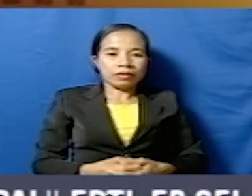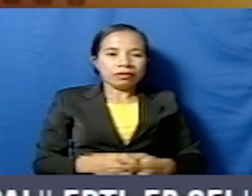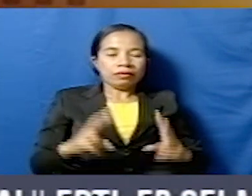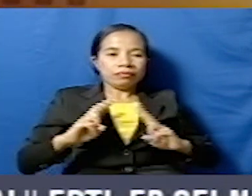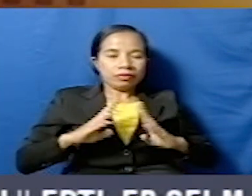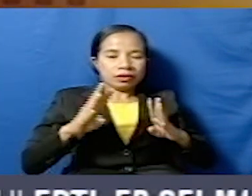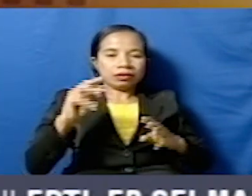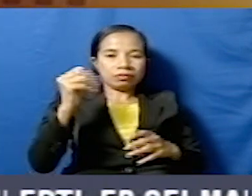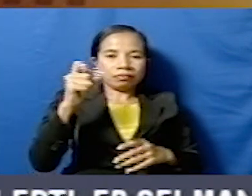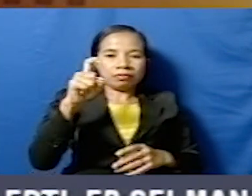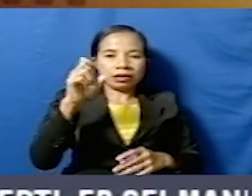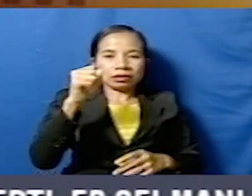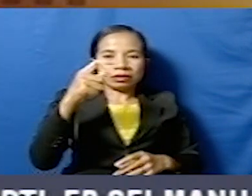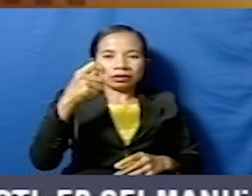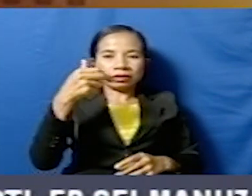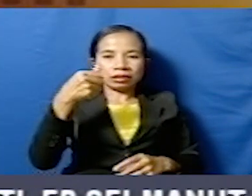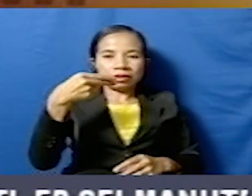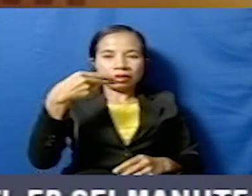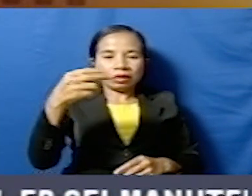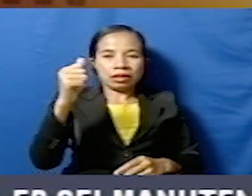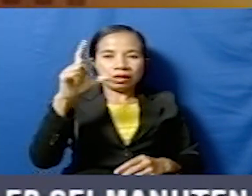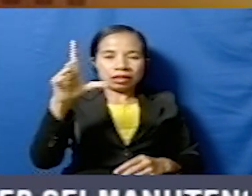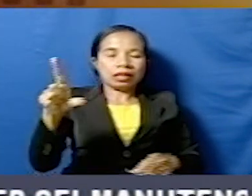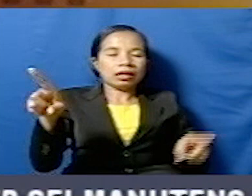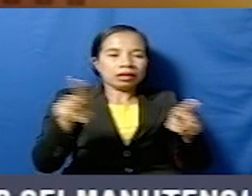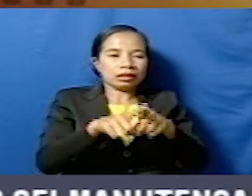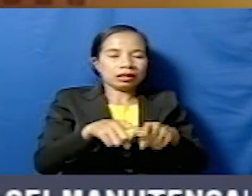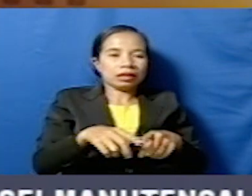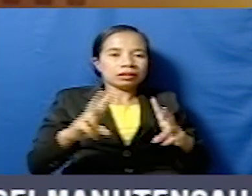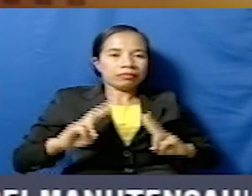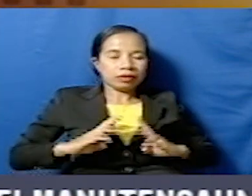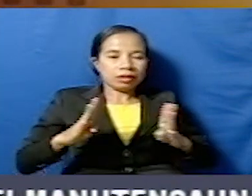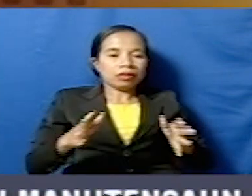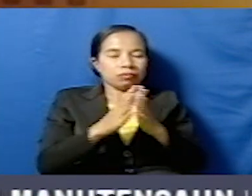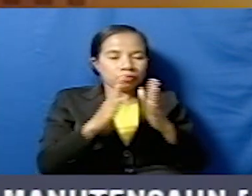Sarojo Maxtal considerado nudar eroibot banação Timor-Leste.